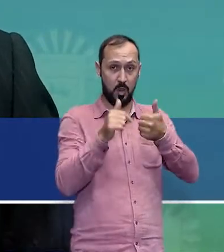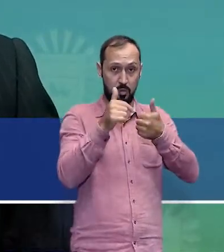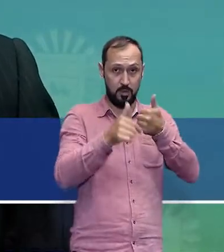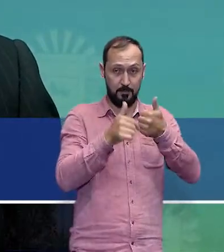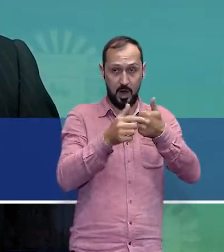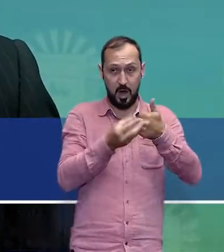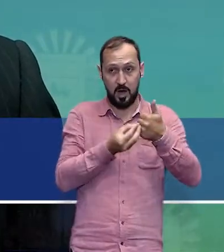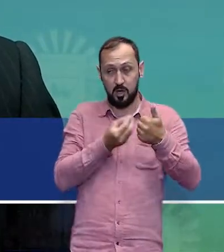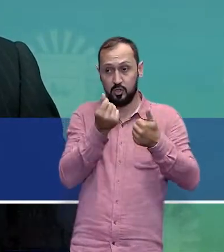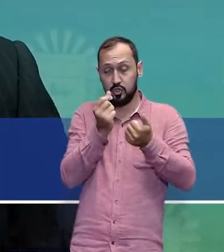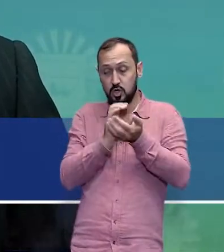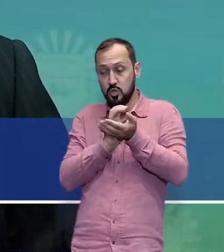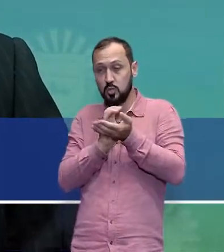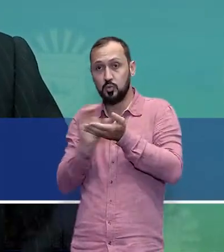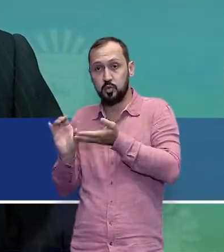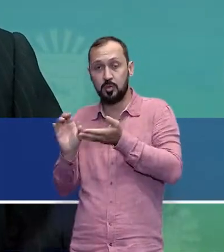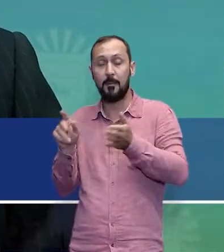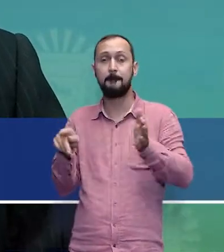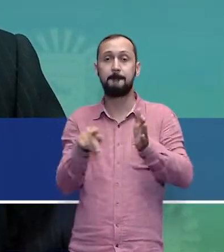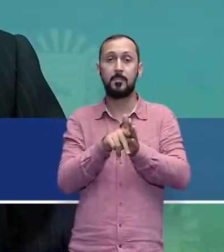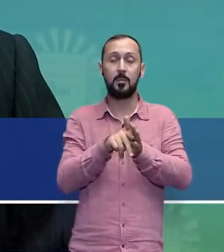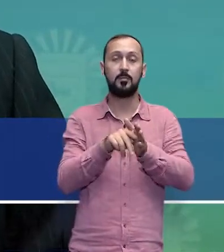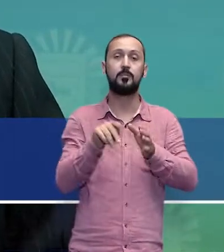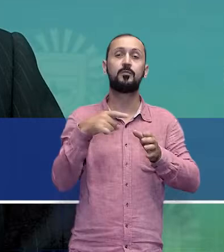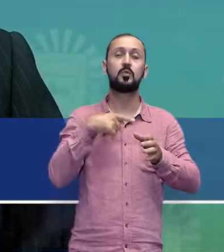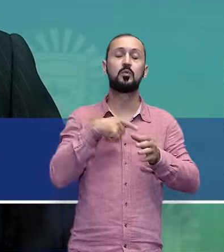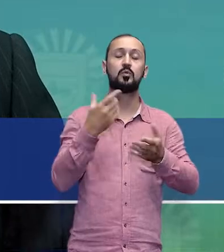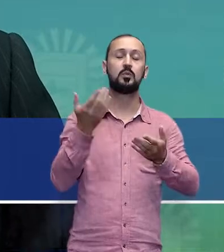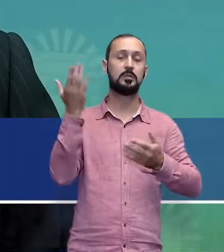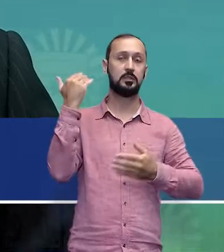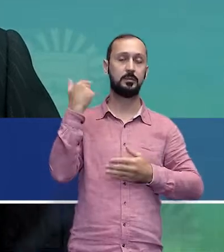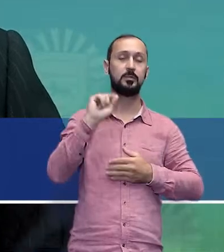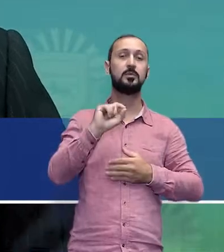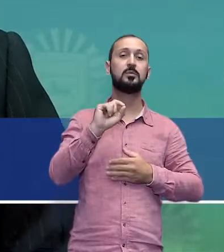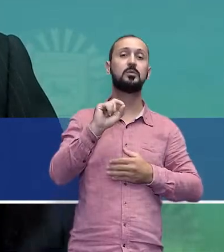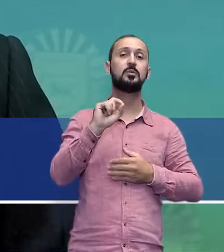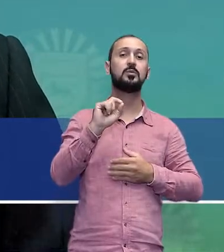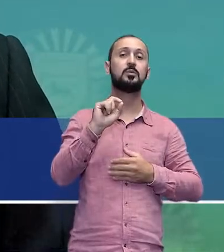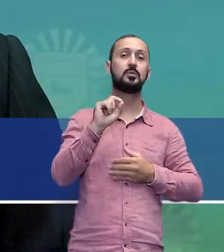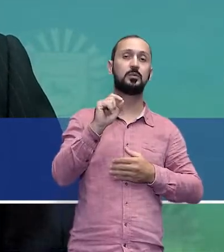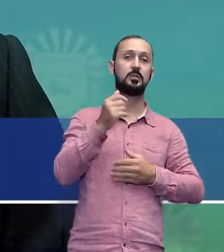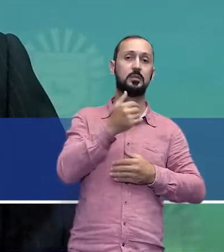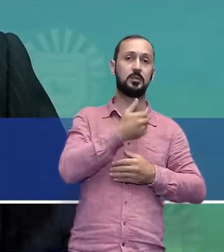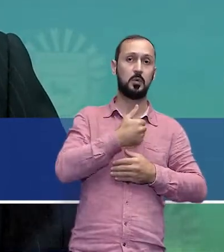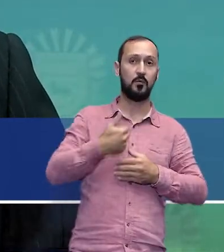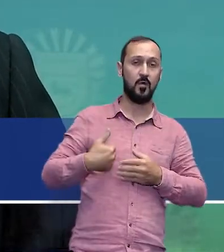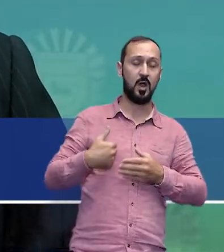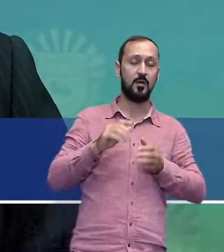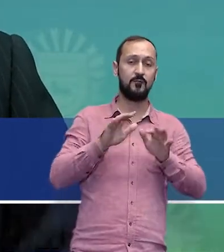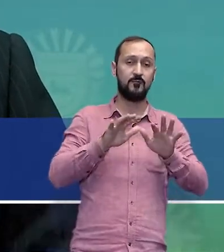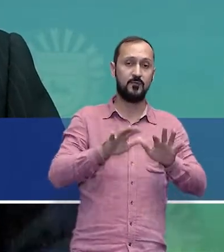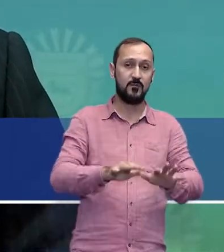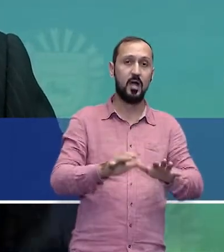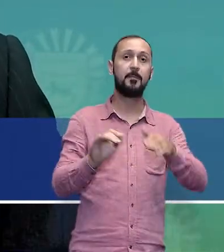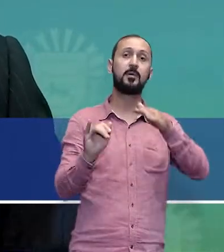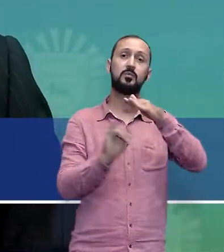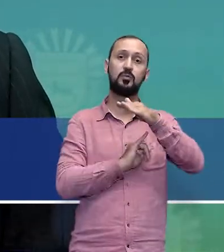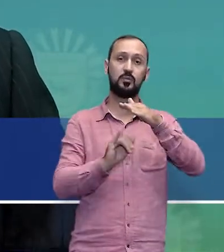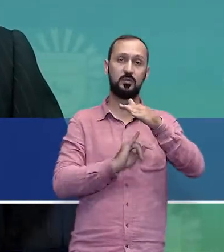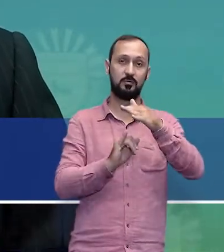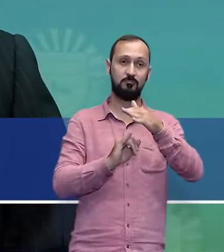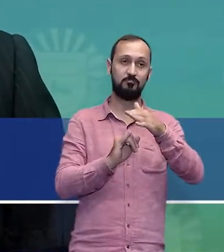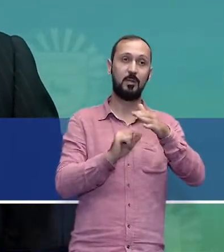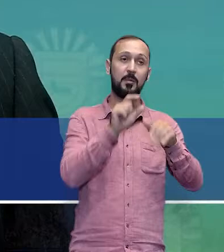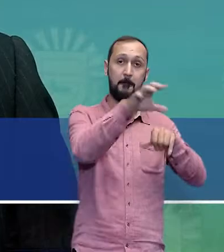Esses recursos que ficavam nos estados, eles eram aplicados em entidades da sociedade